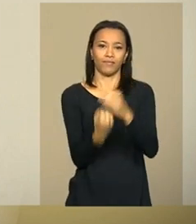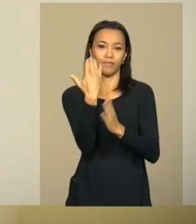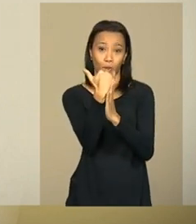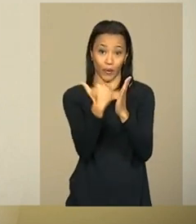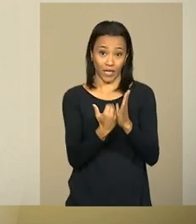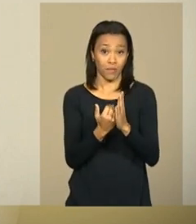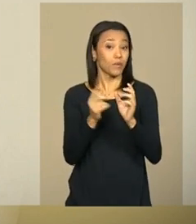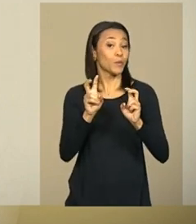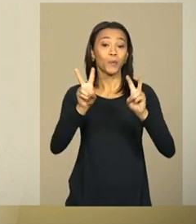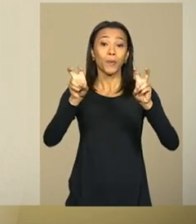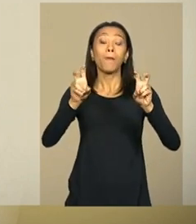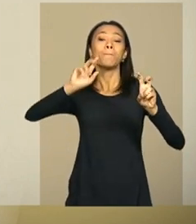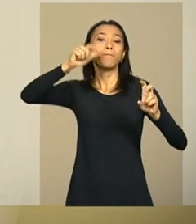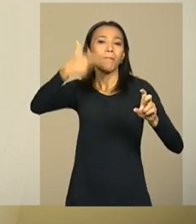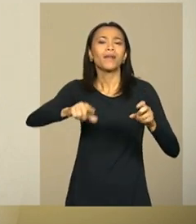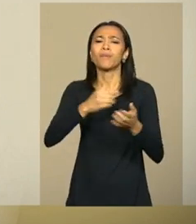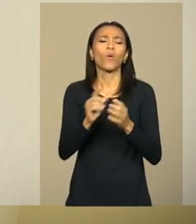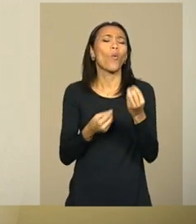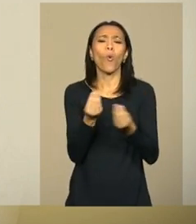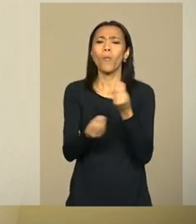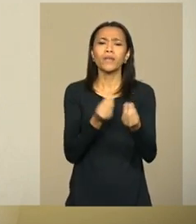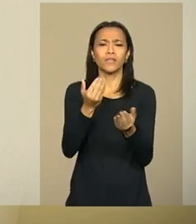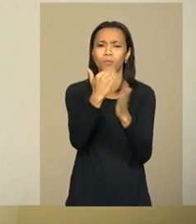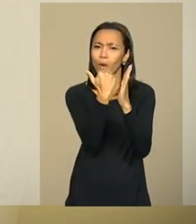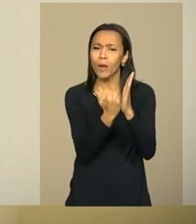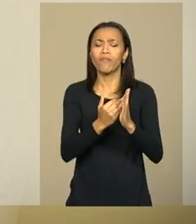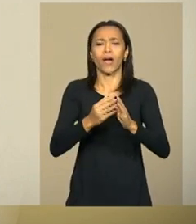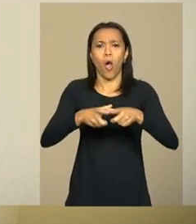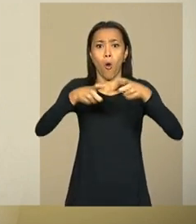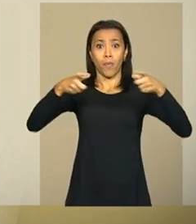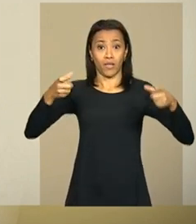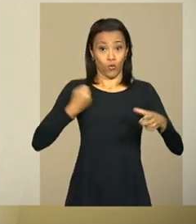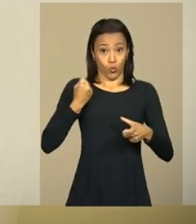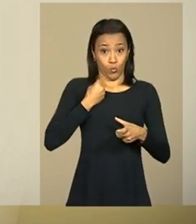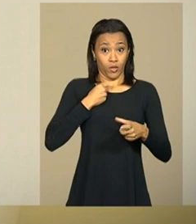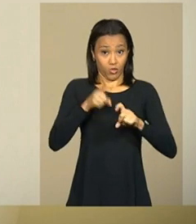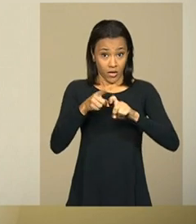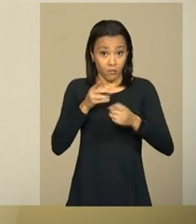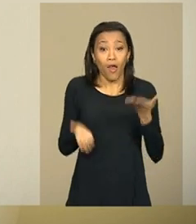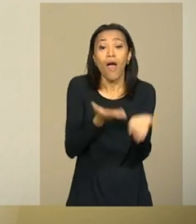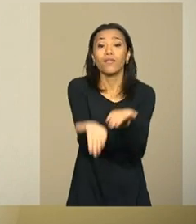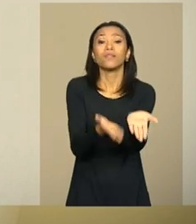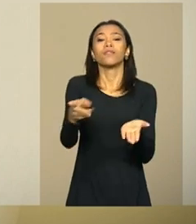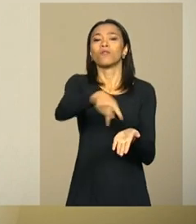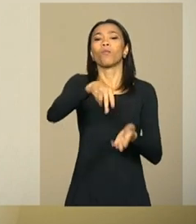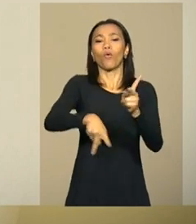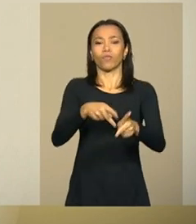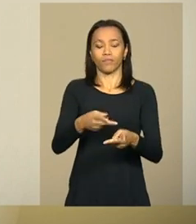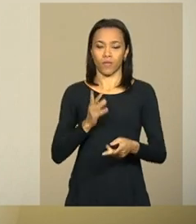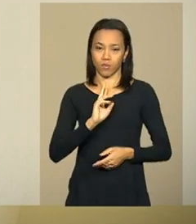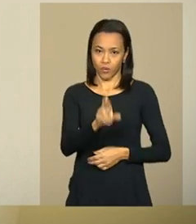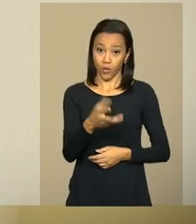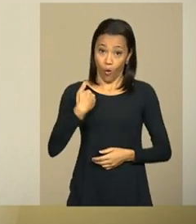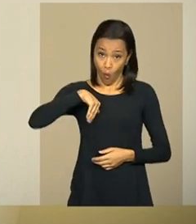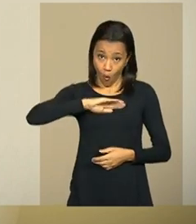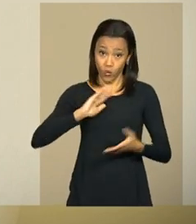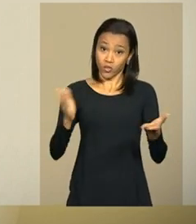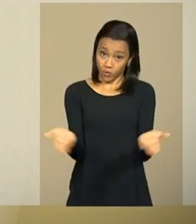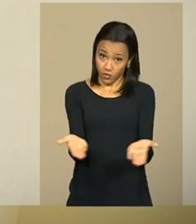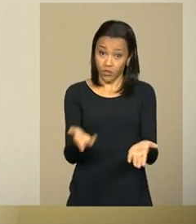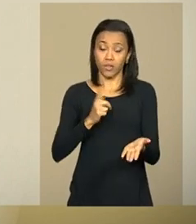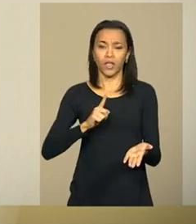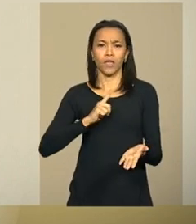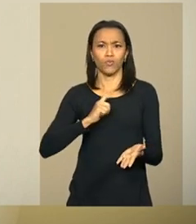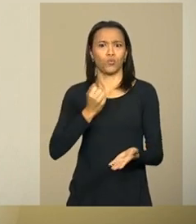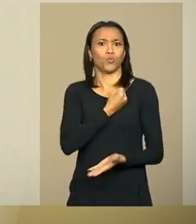Mais Médicos como é que esse programa vai aumentar o número de médicos atendendo da população presidenta olha Luciano nós já temos hoje um grande